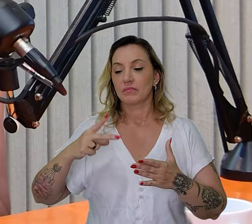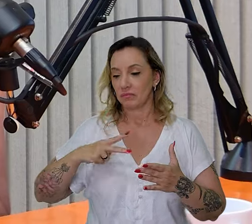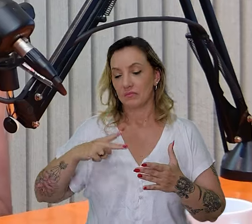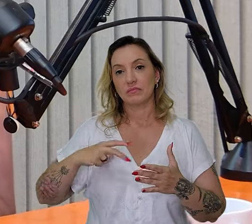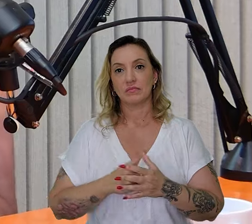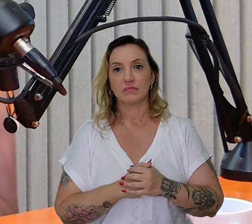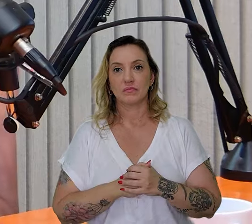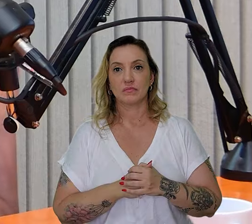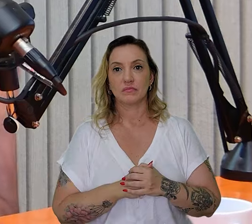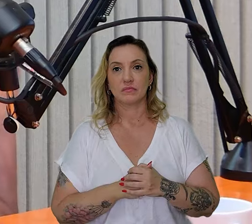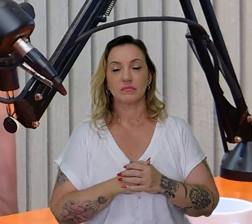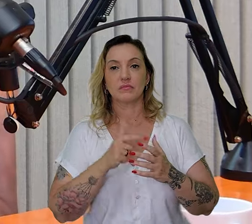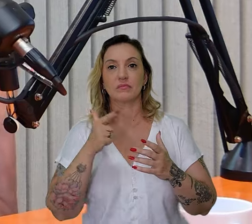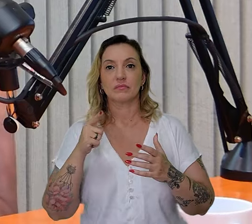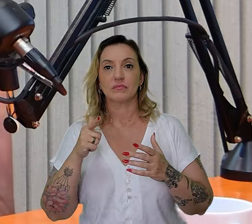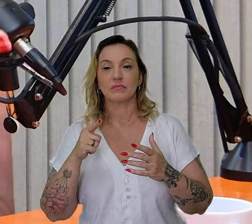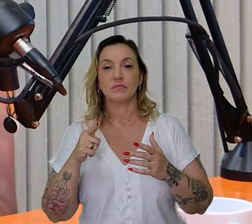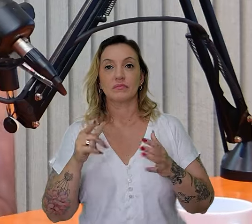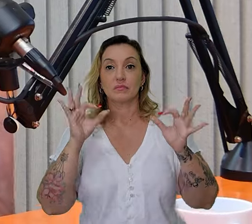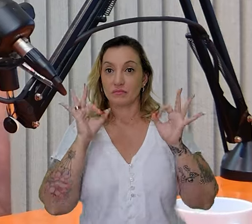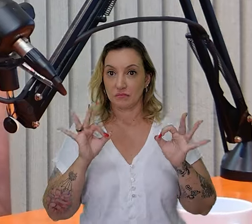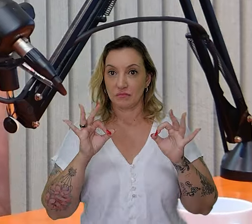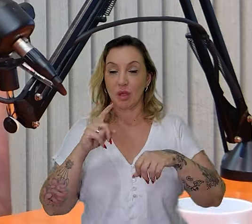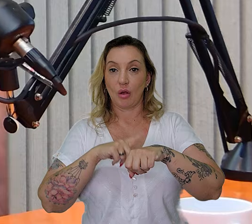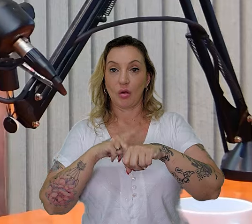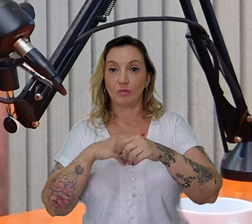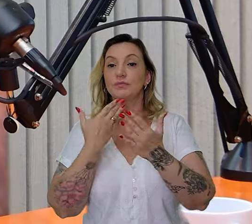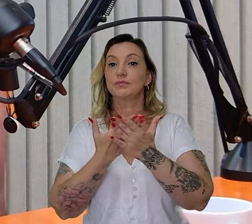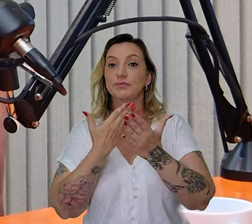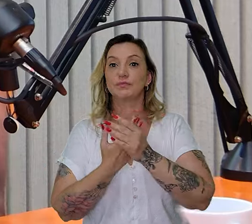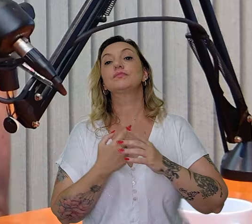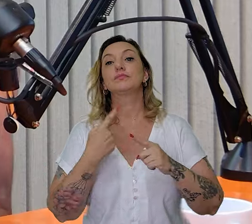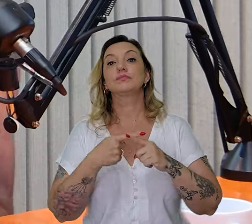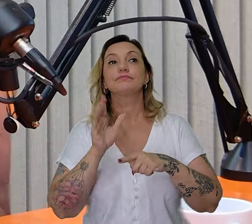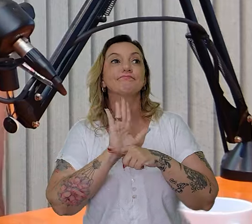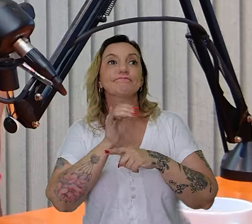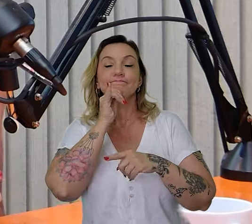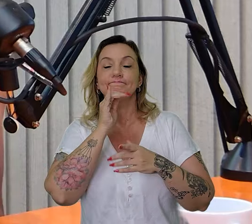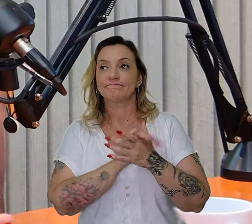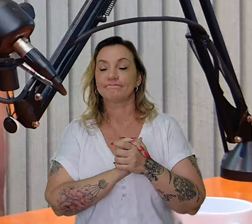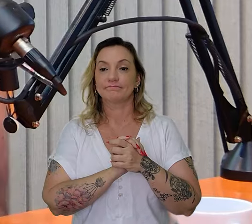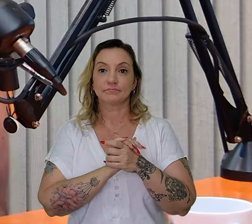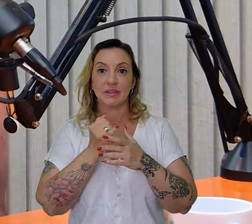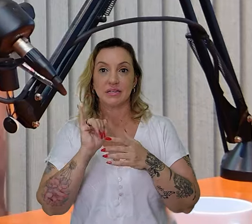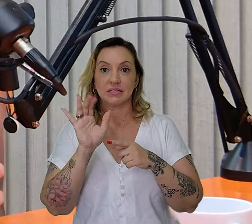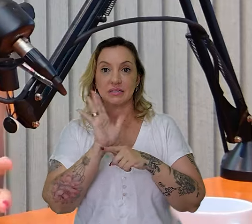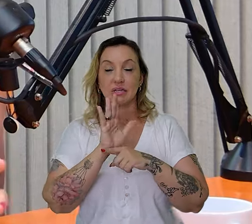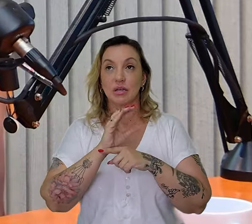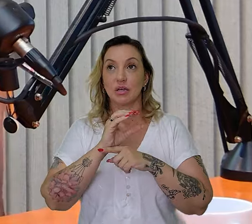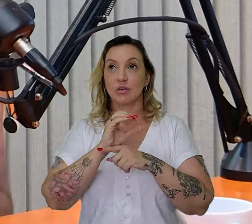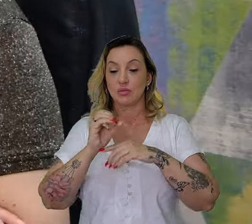uma grade definida de horário de aula porque se você vai fazer cinema se você tiver que fazer uma cena do sol nascendo Que horas você vai fazer essa cena